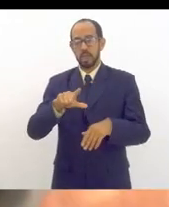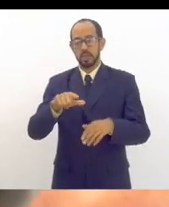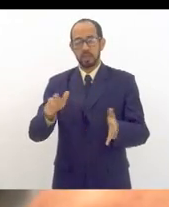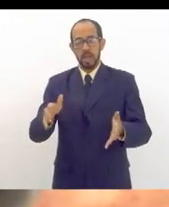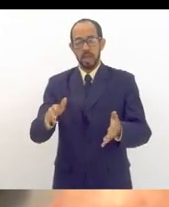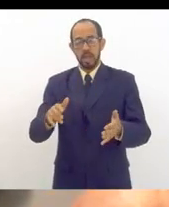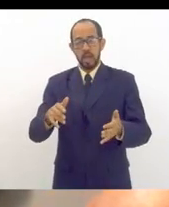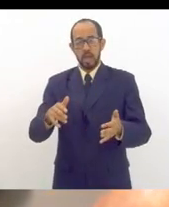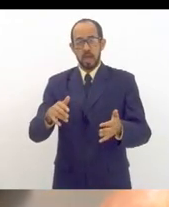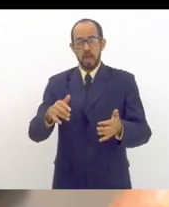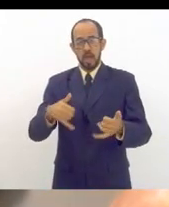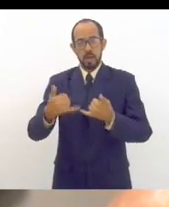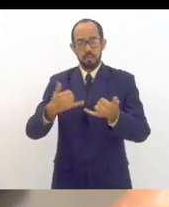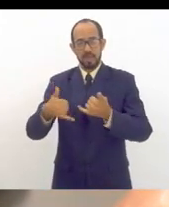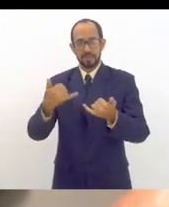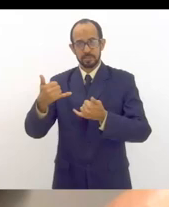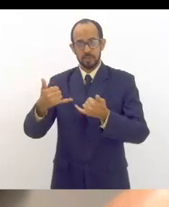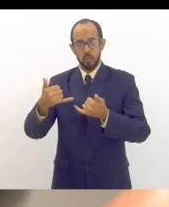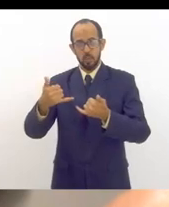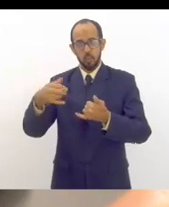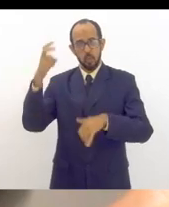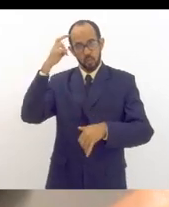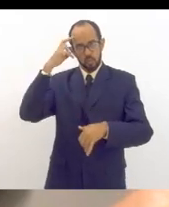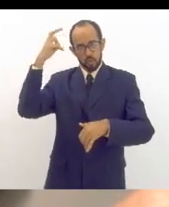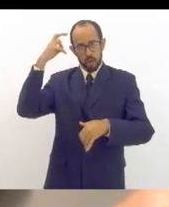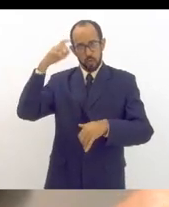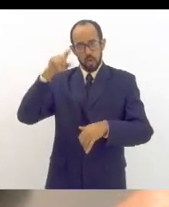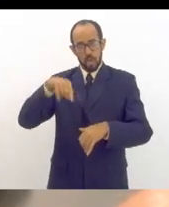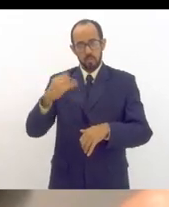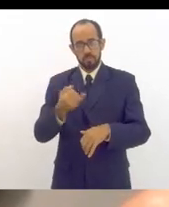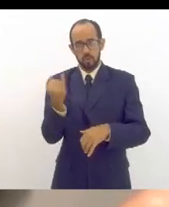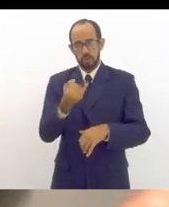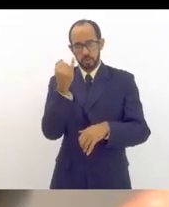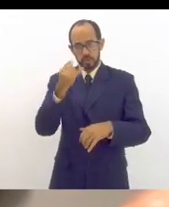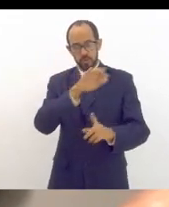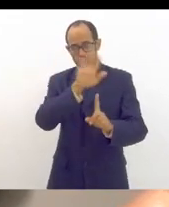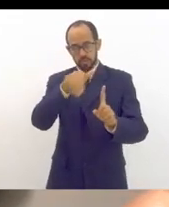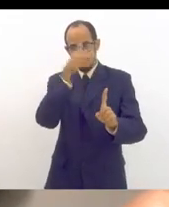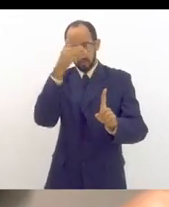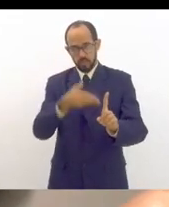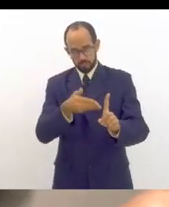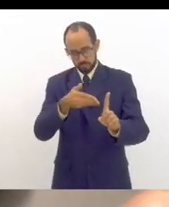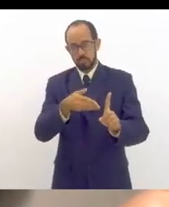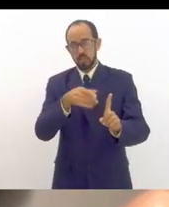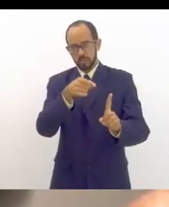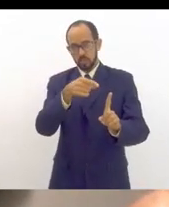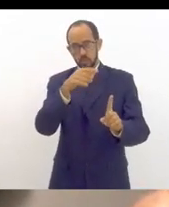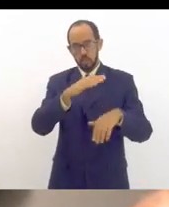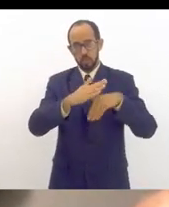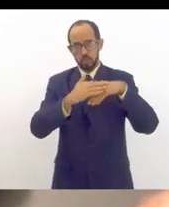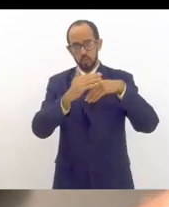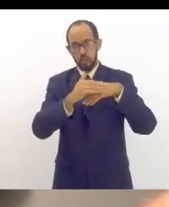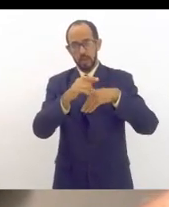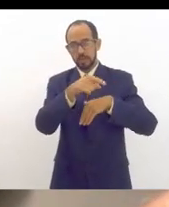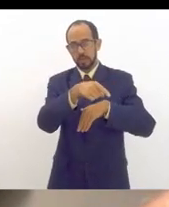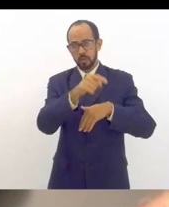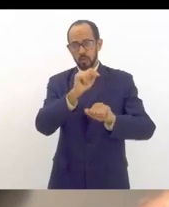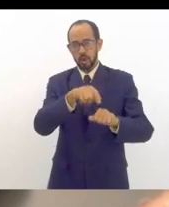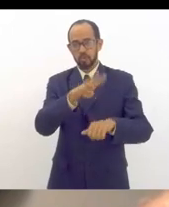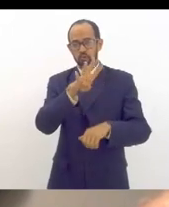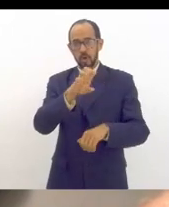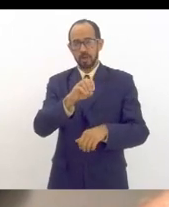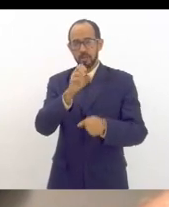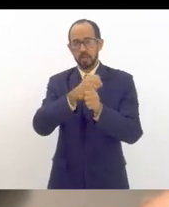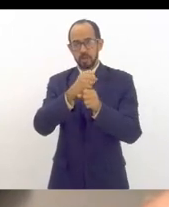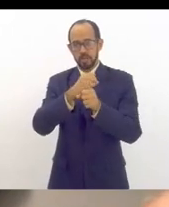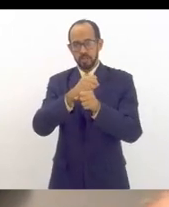cultural. É muito importante que a gente dê um tratamento respeitoso, cuidadoso, em homenagem aos 40 anos de animação